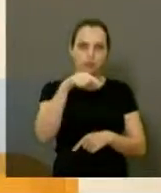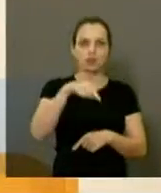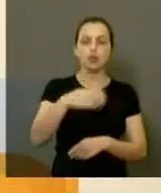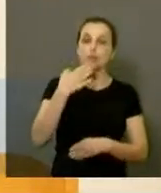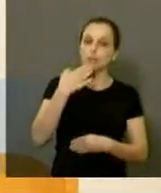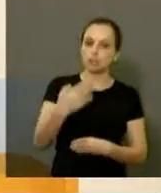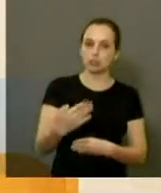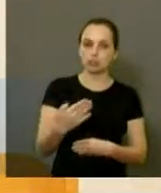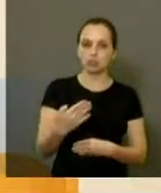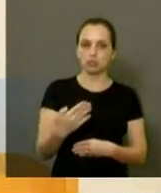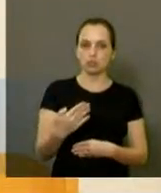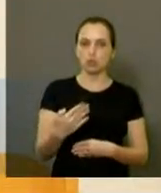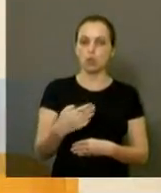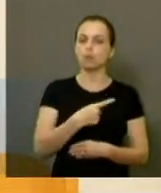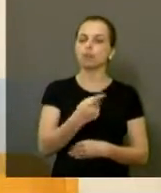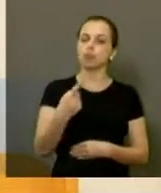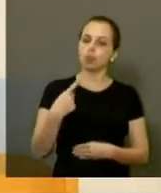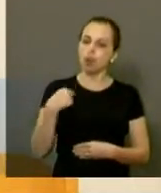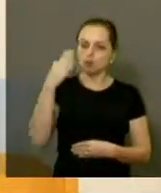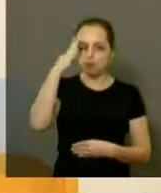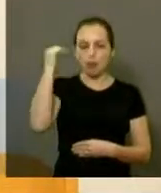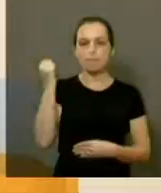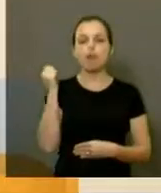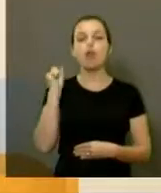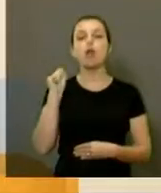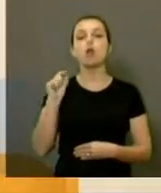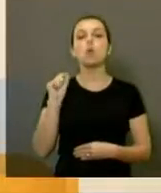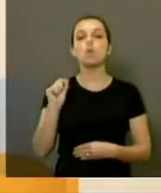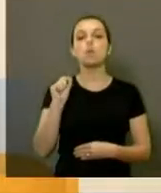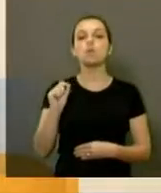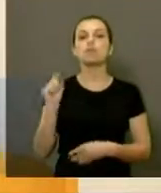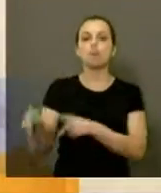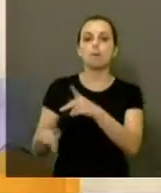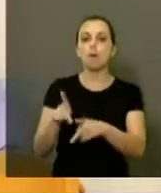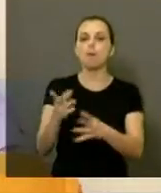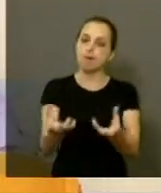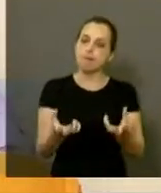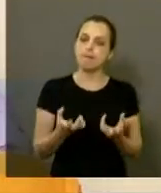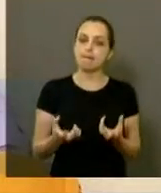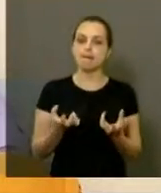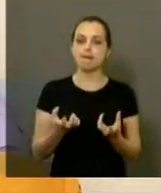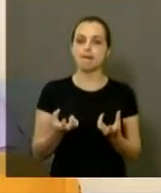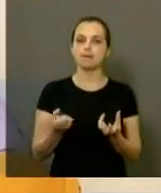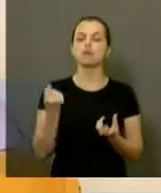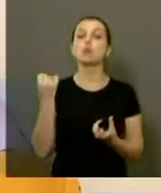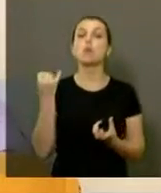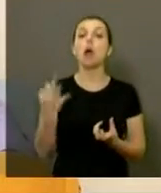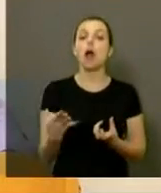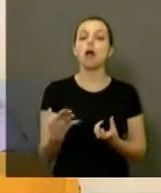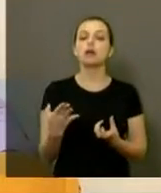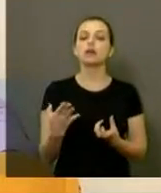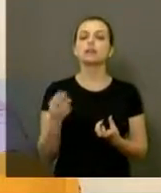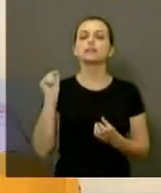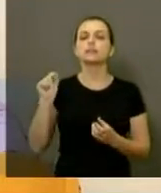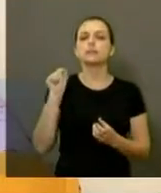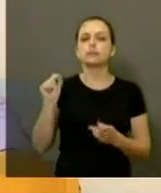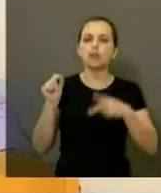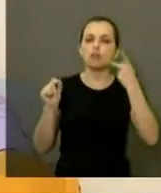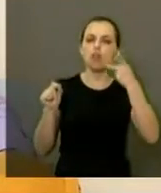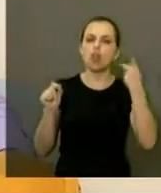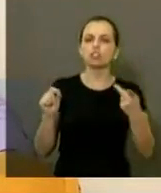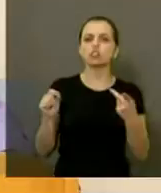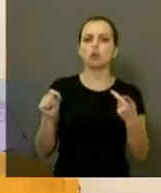pedido. Nós queremos saber, o povo de Araraquara quer saber, qual eram os parlamentares que estavam